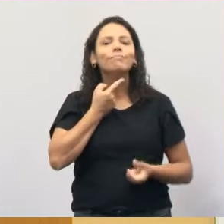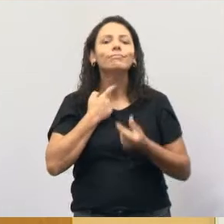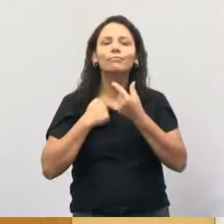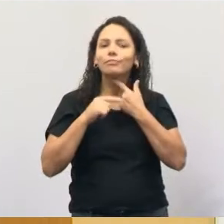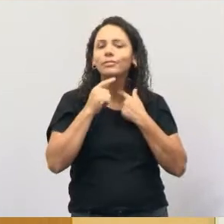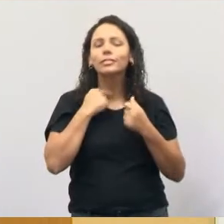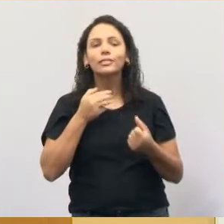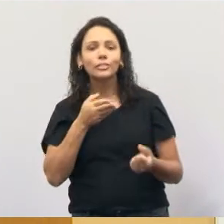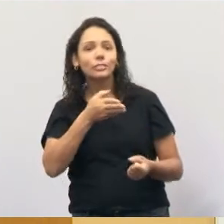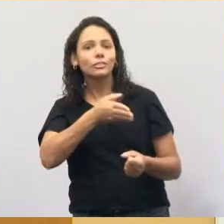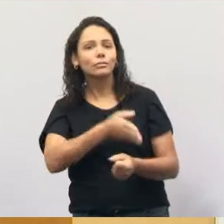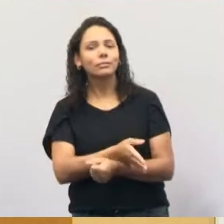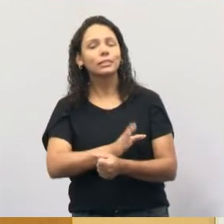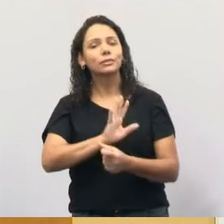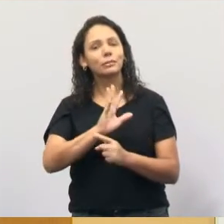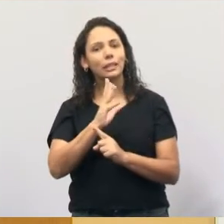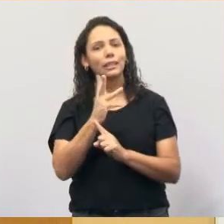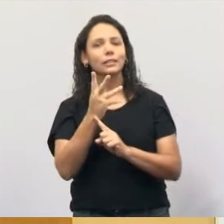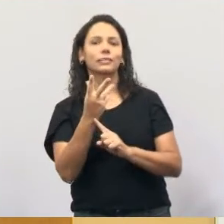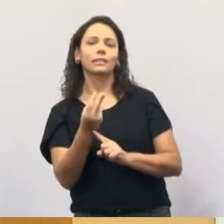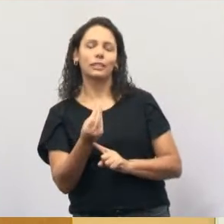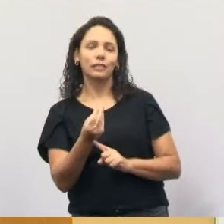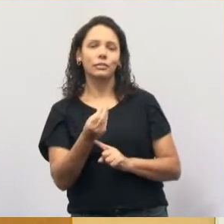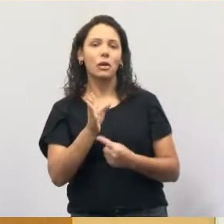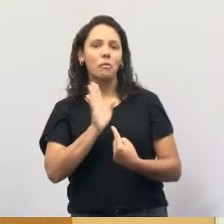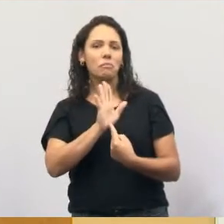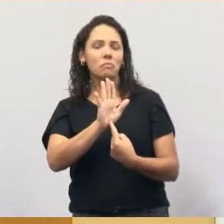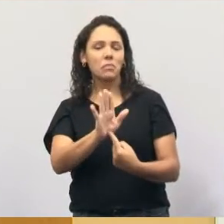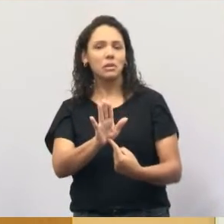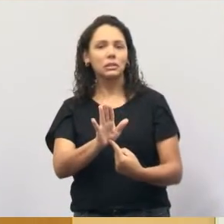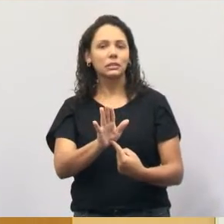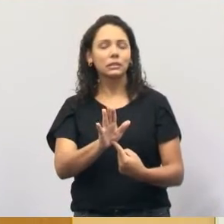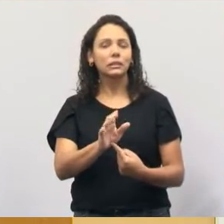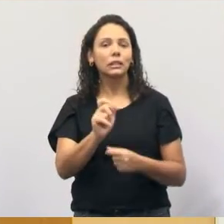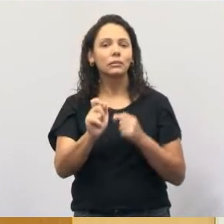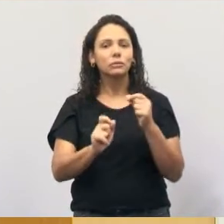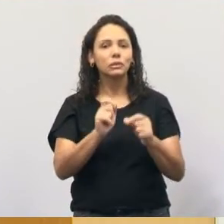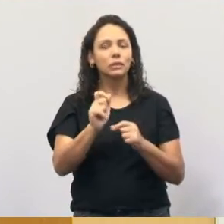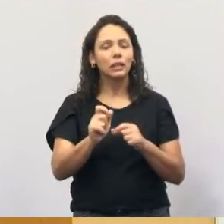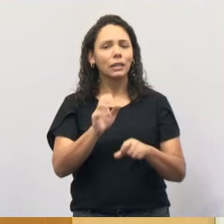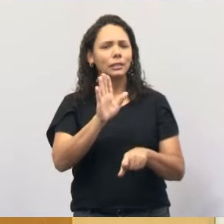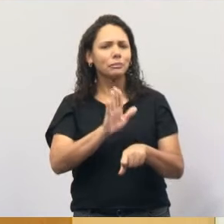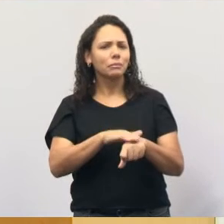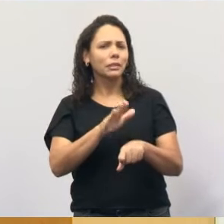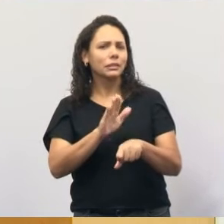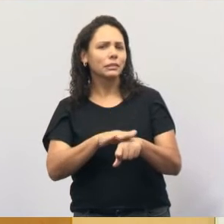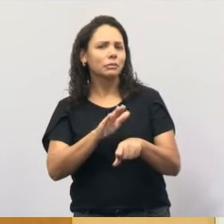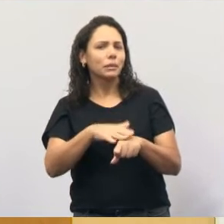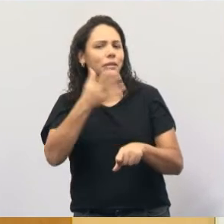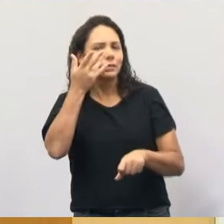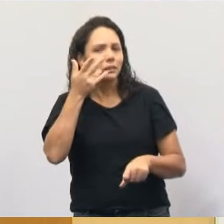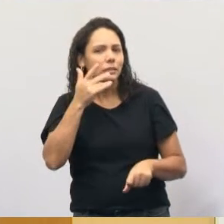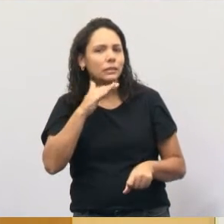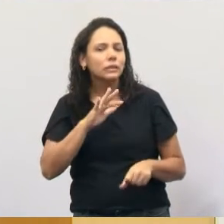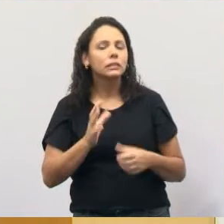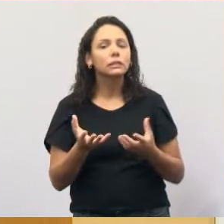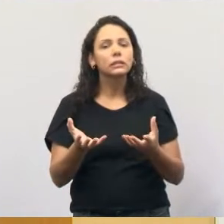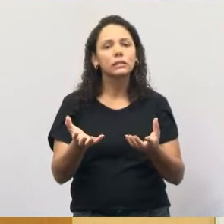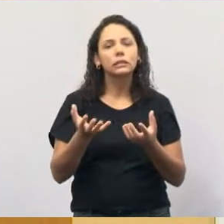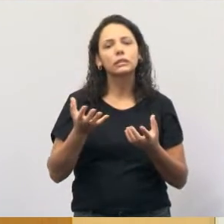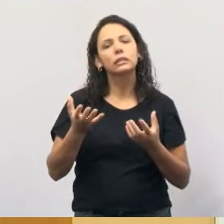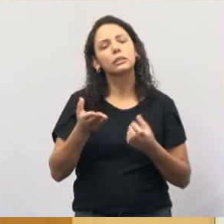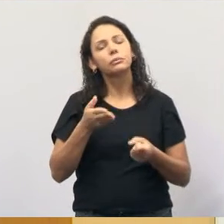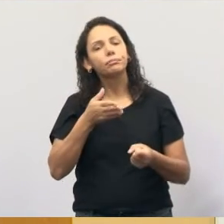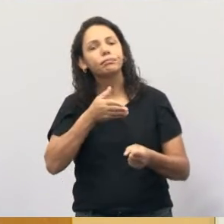mostrando quais os tipos de artistas nós temos, mais e mais crianças queiram se envolver neste mundo, que é um mundo